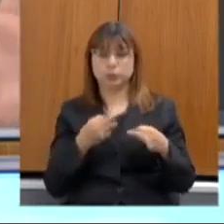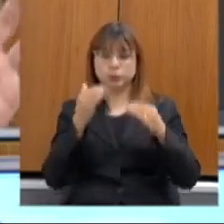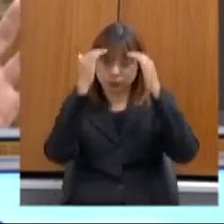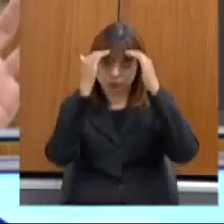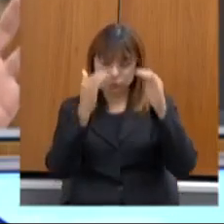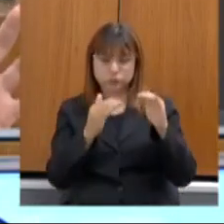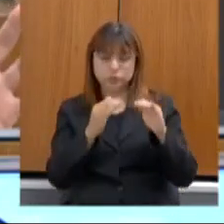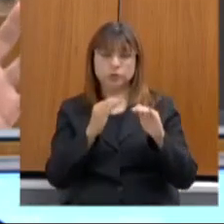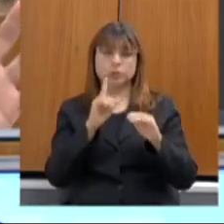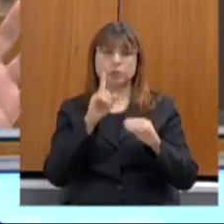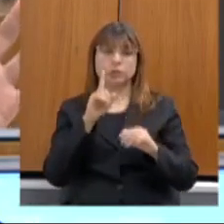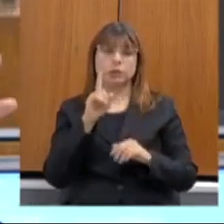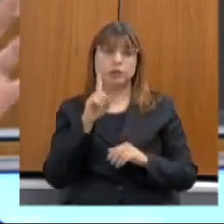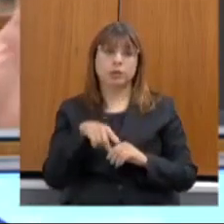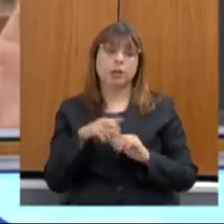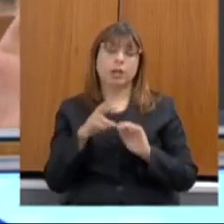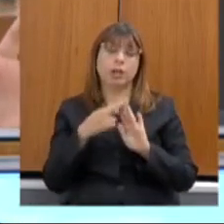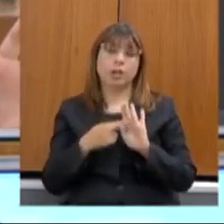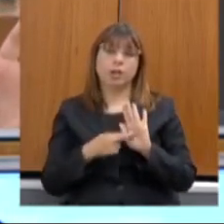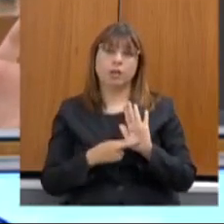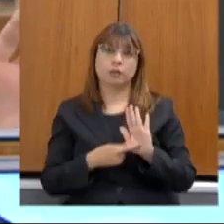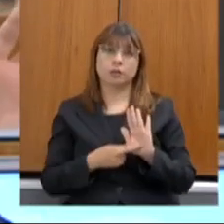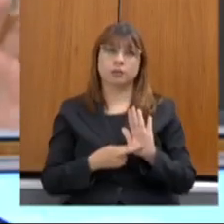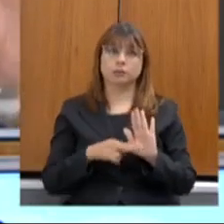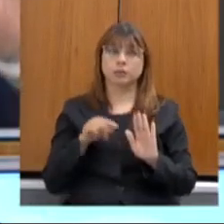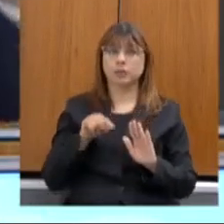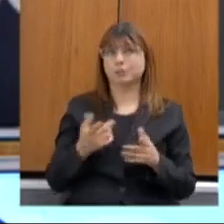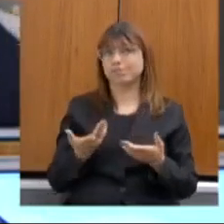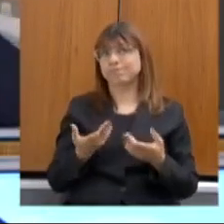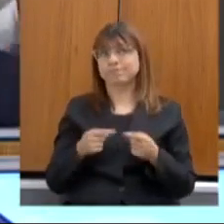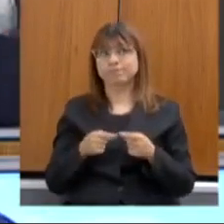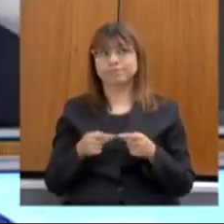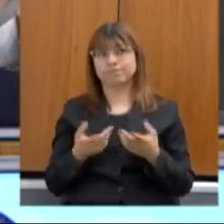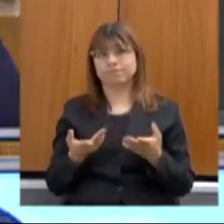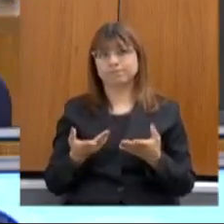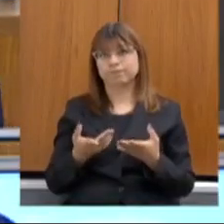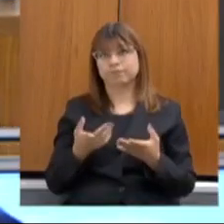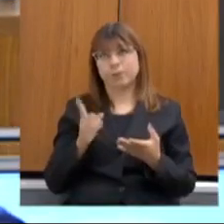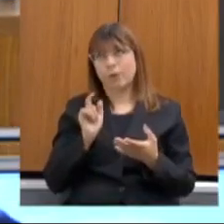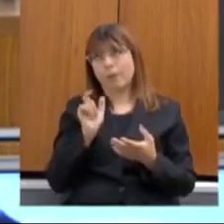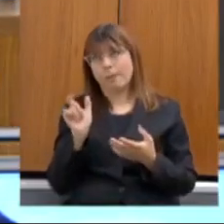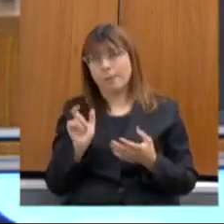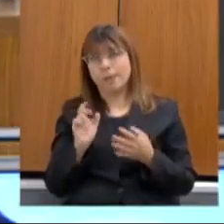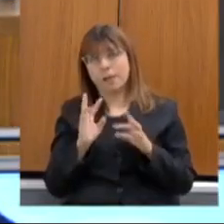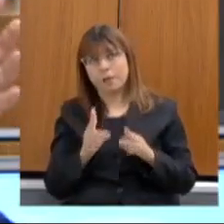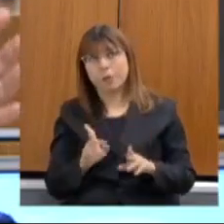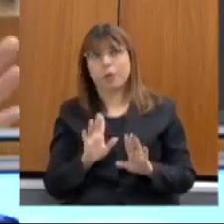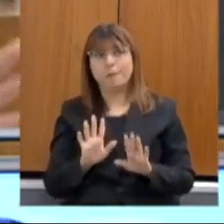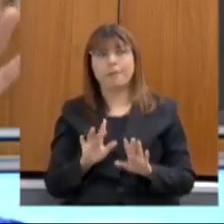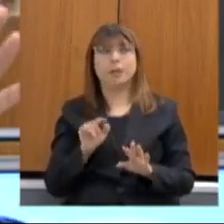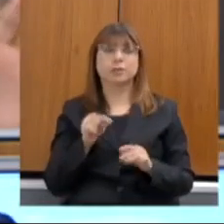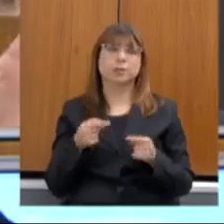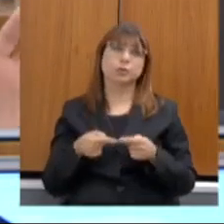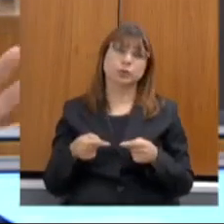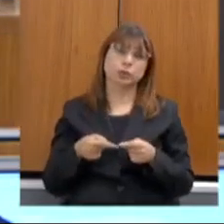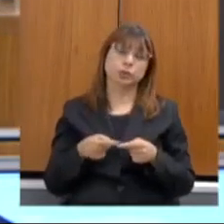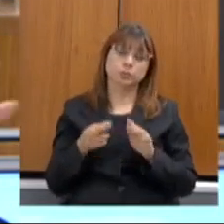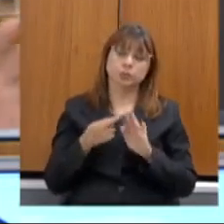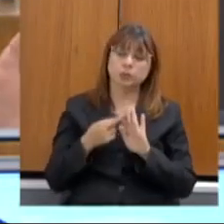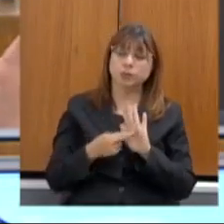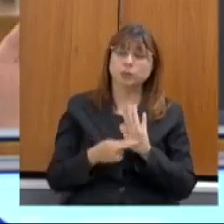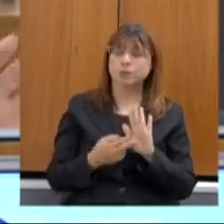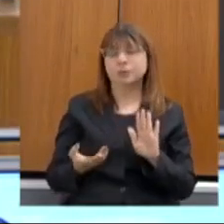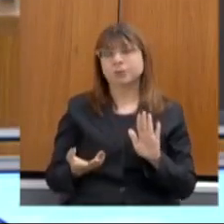orientação do fiscal um tipo de dispositivo de se não exatamente nessas palavras um tipo de dispositivo